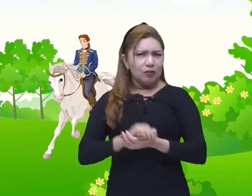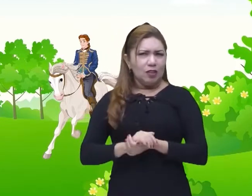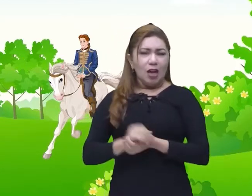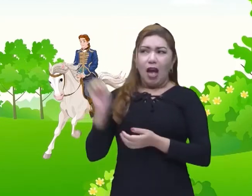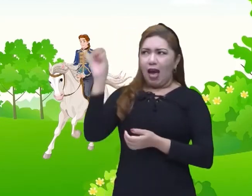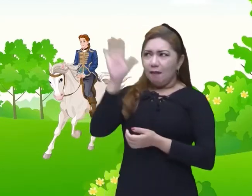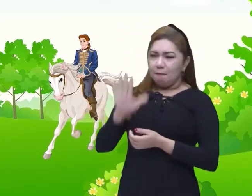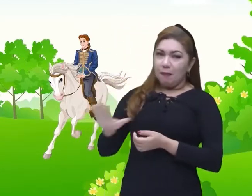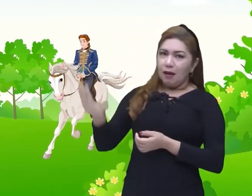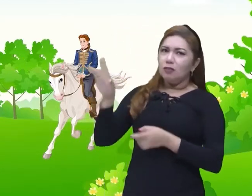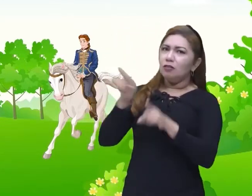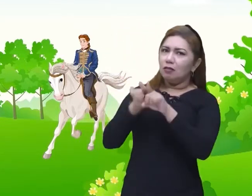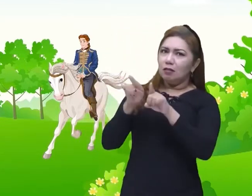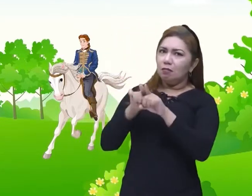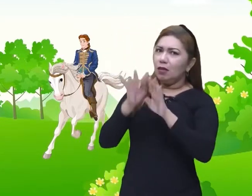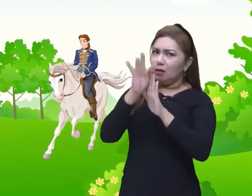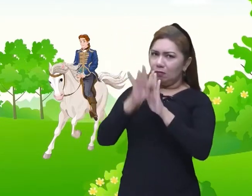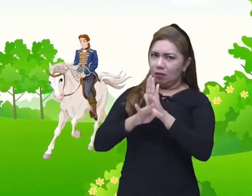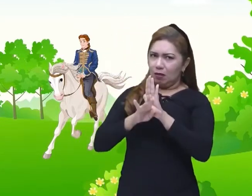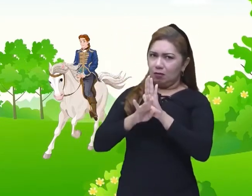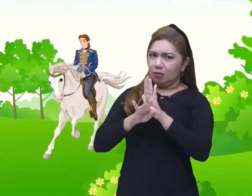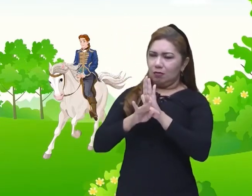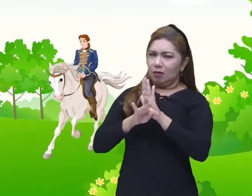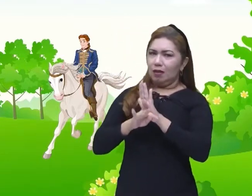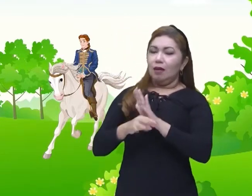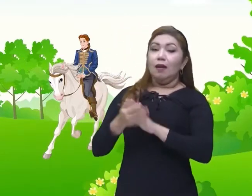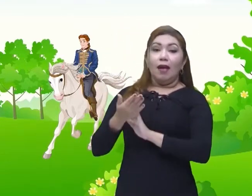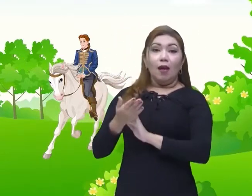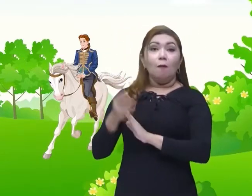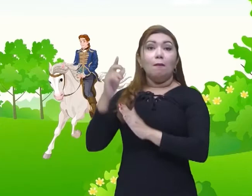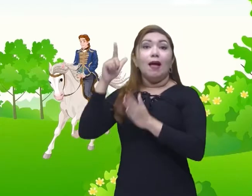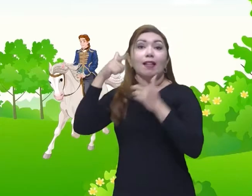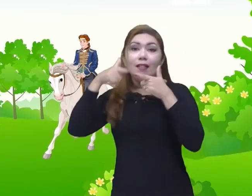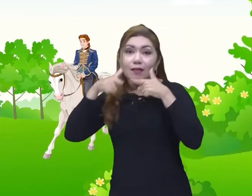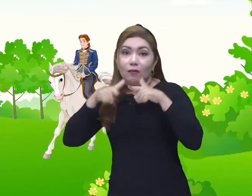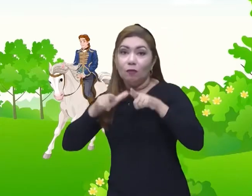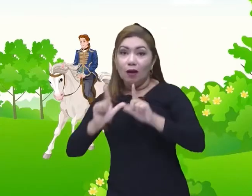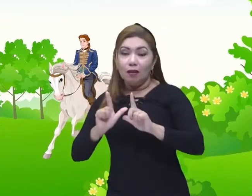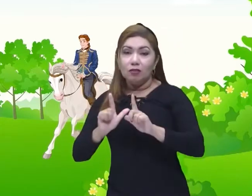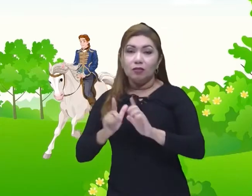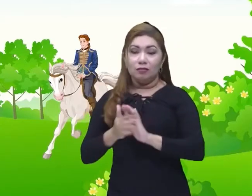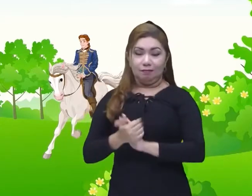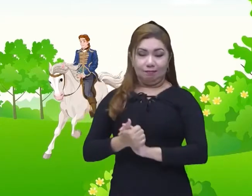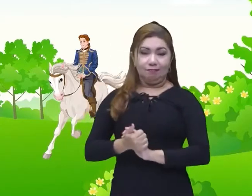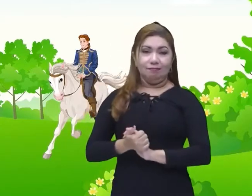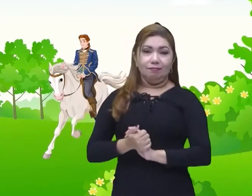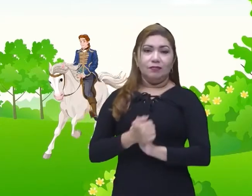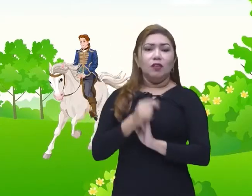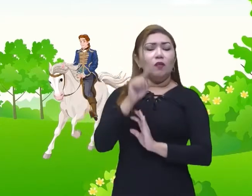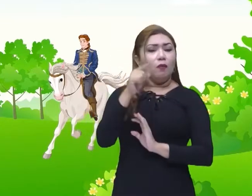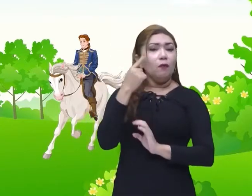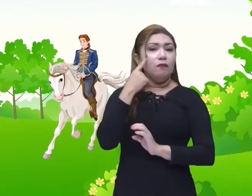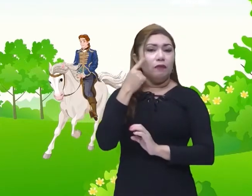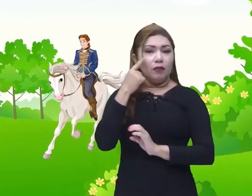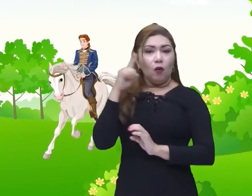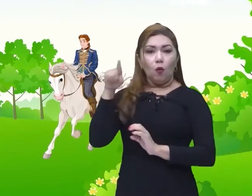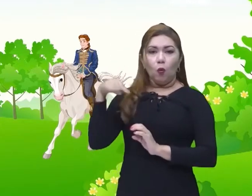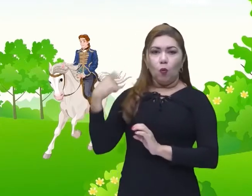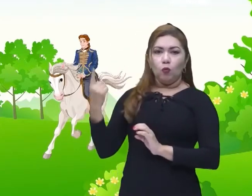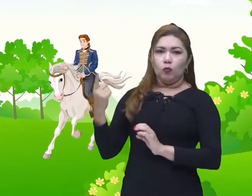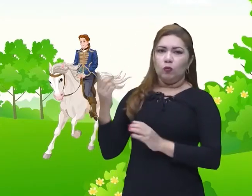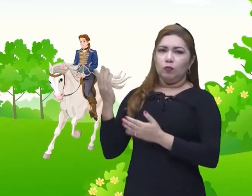é um texto? Placa é um texto, é uma linguagem, não é isso? Vamos ver se vocês sabem mesmo. E essa outra